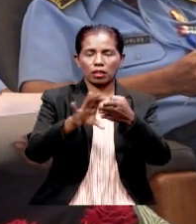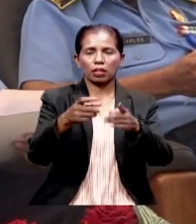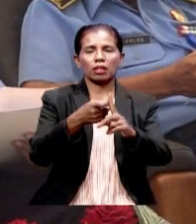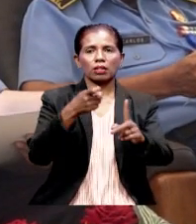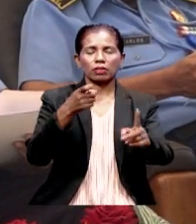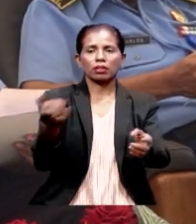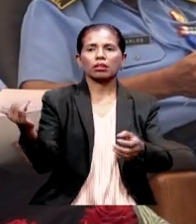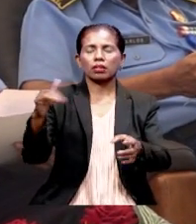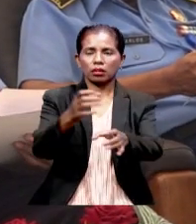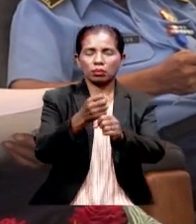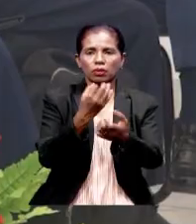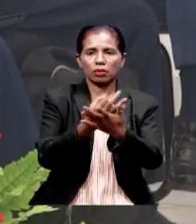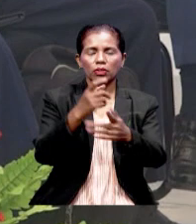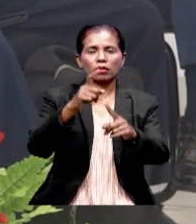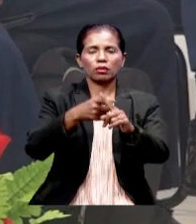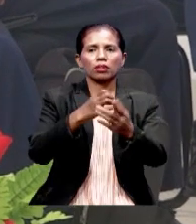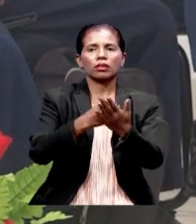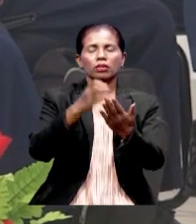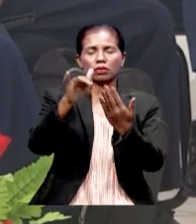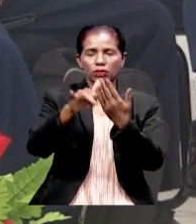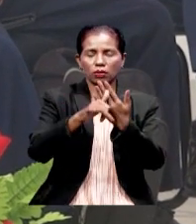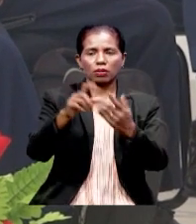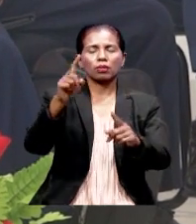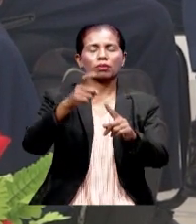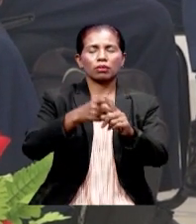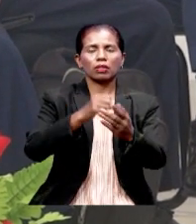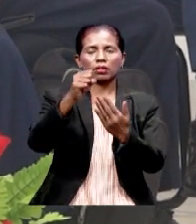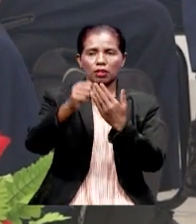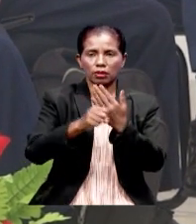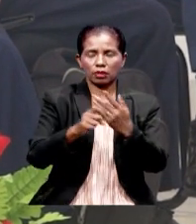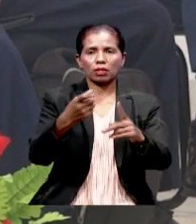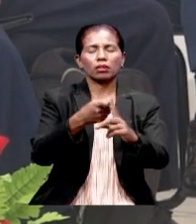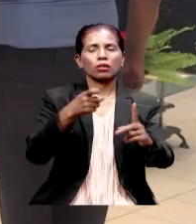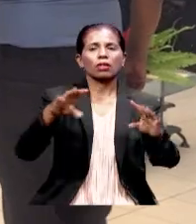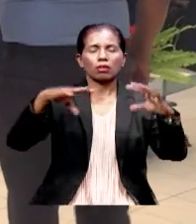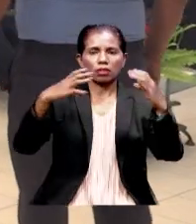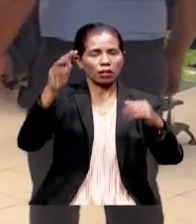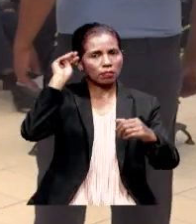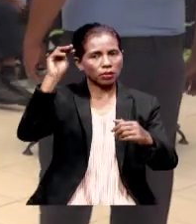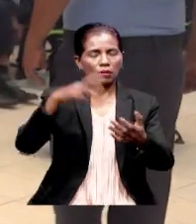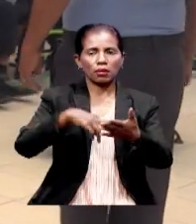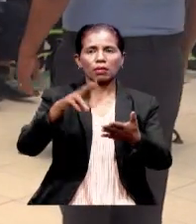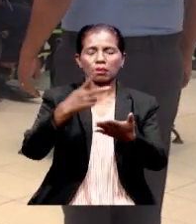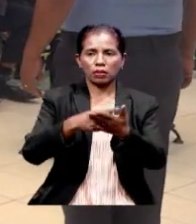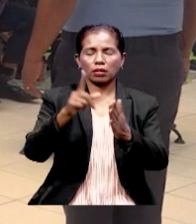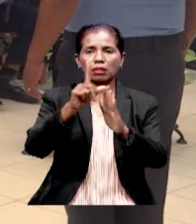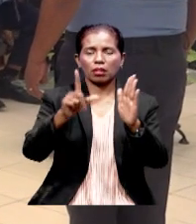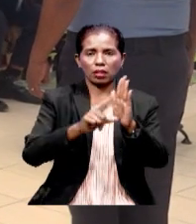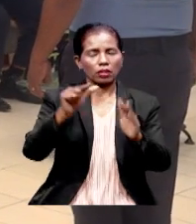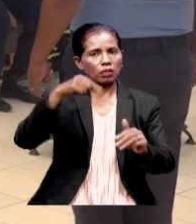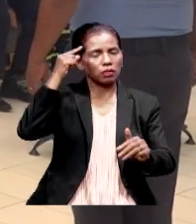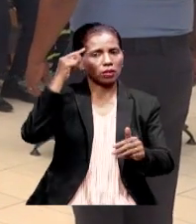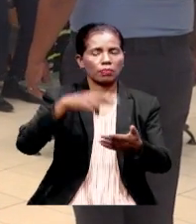seisimu sira ni salario usi fulan Julio to Setembro nian. Antes ne lihusi surmutu Konselu Ministro aprova projeto resolusan governo